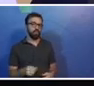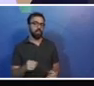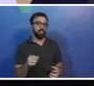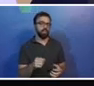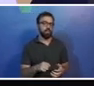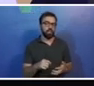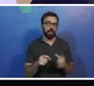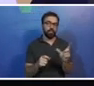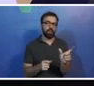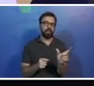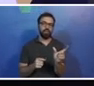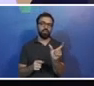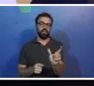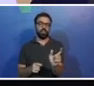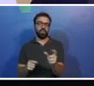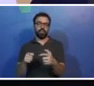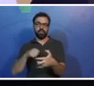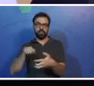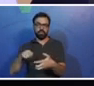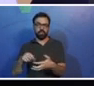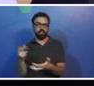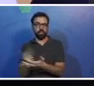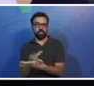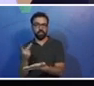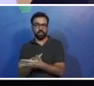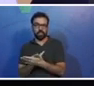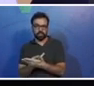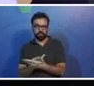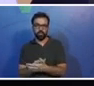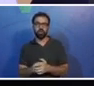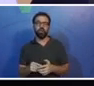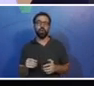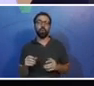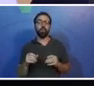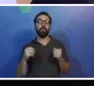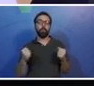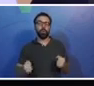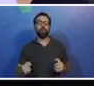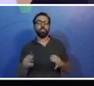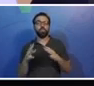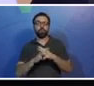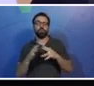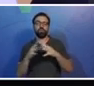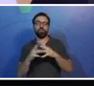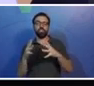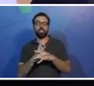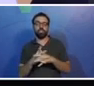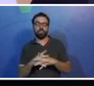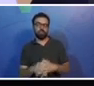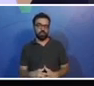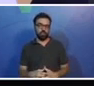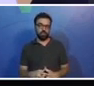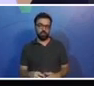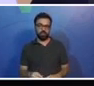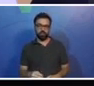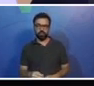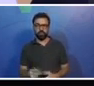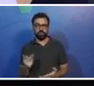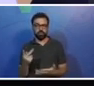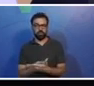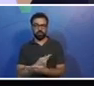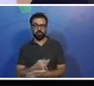dependendo, nós podemos fazer uma confusão no entendimento geral de um texto. Vamos lá.